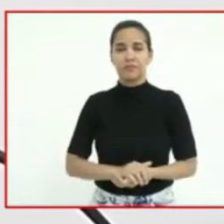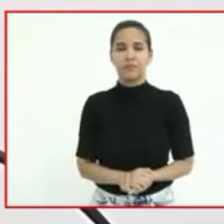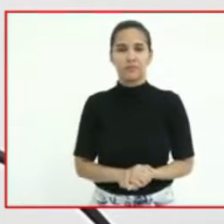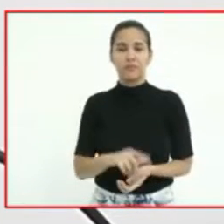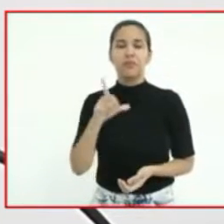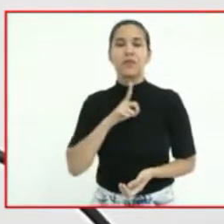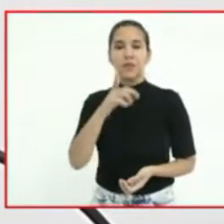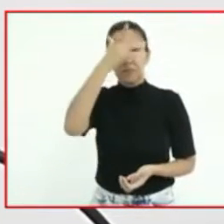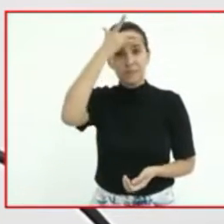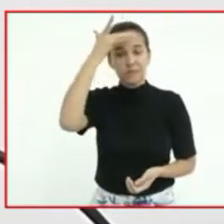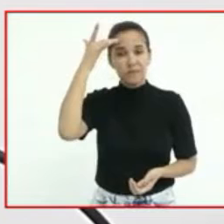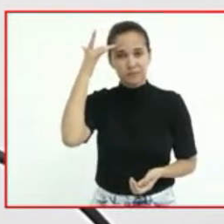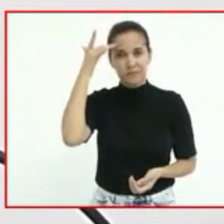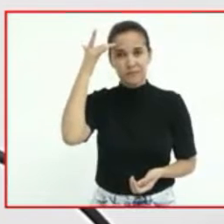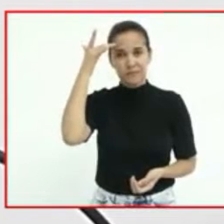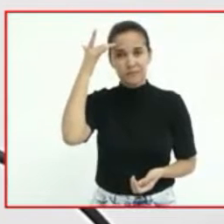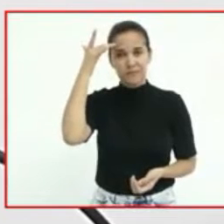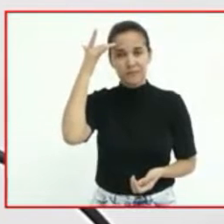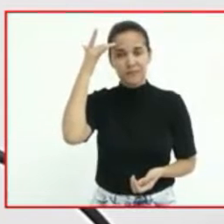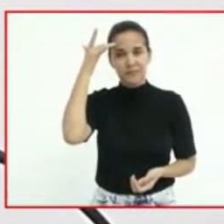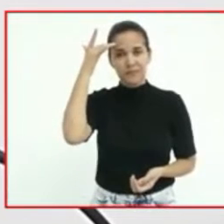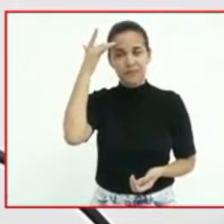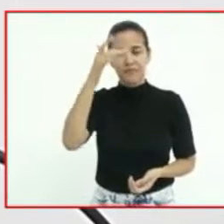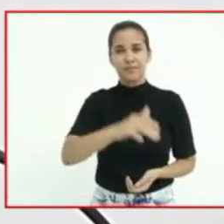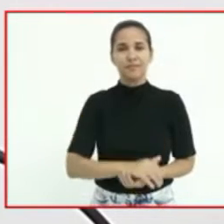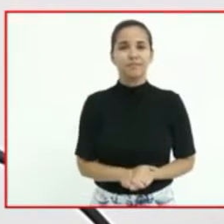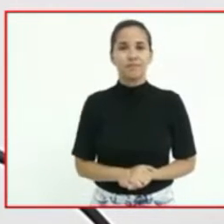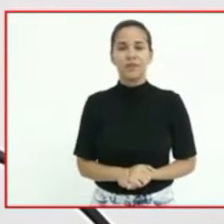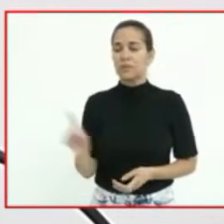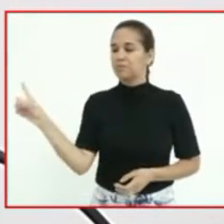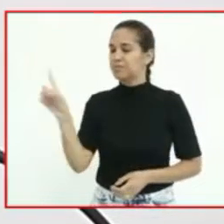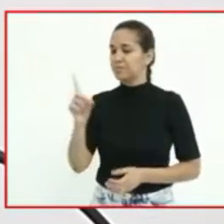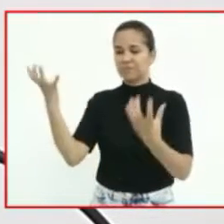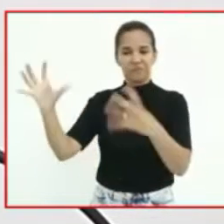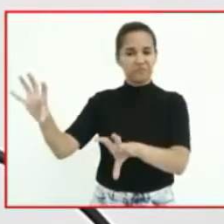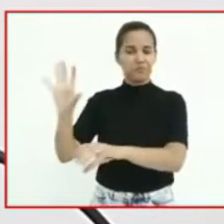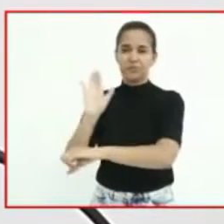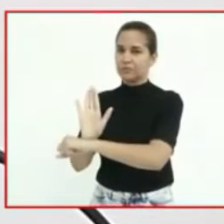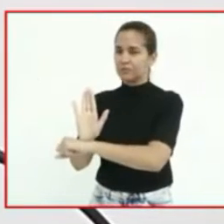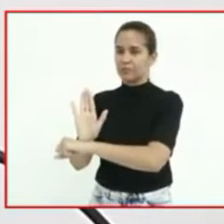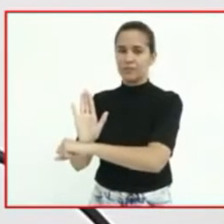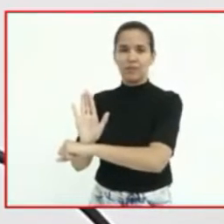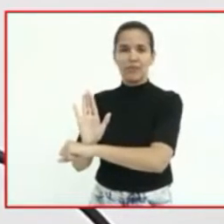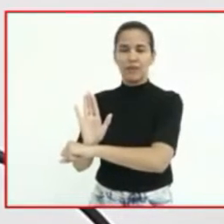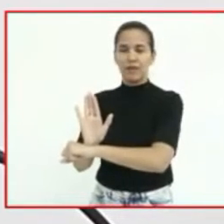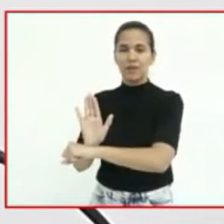que tem pessoas que realmente estão atrapalhando a administração. E muito.